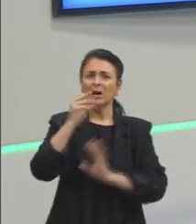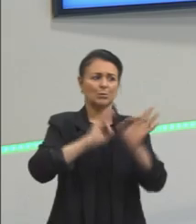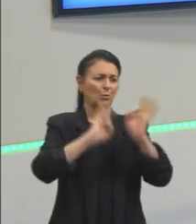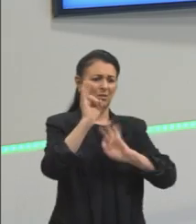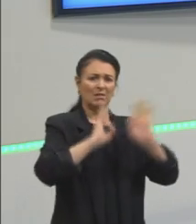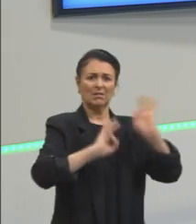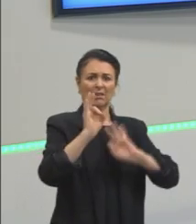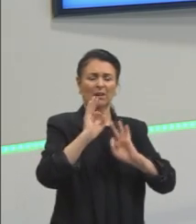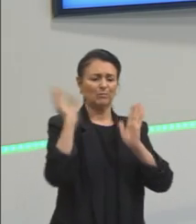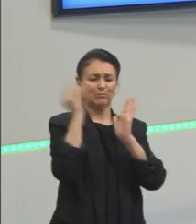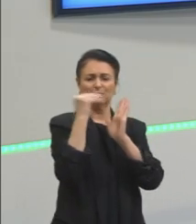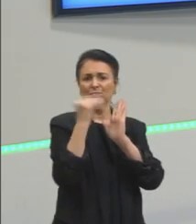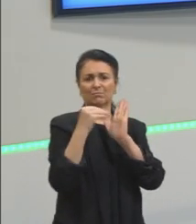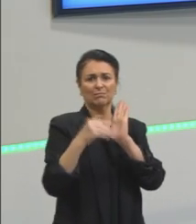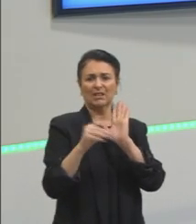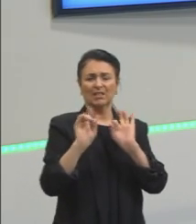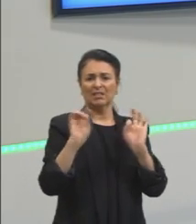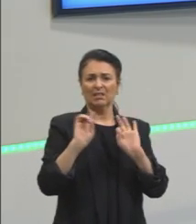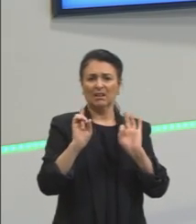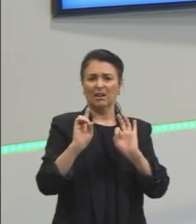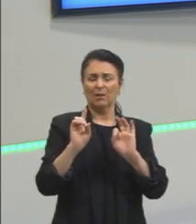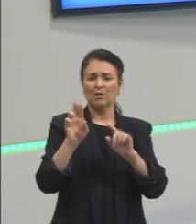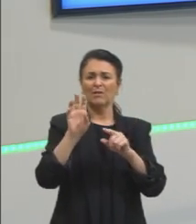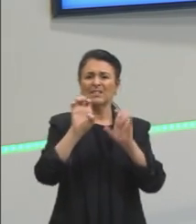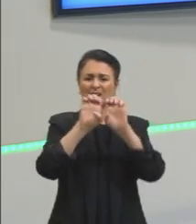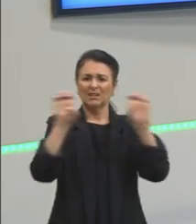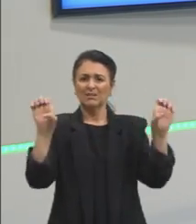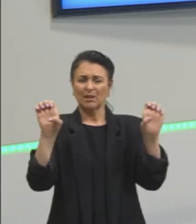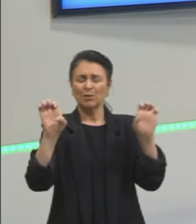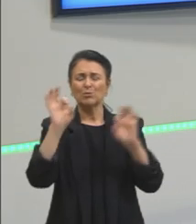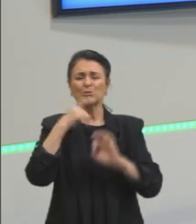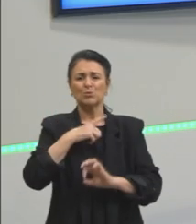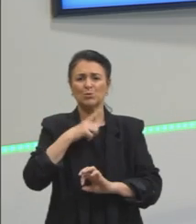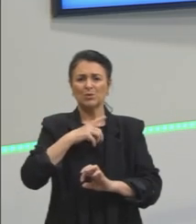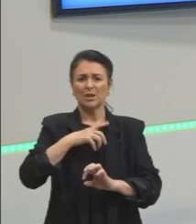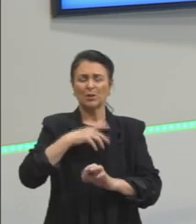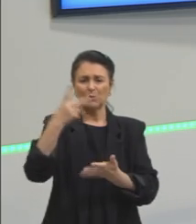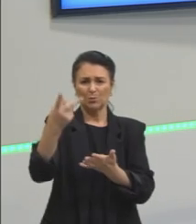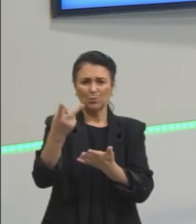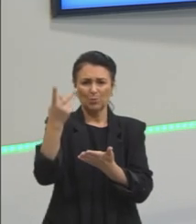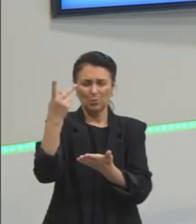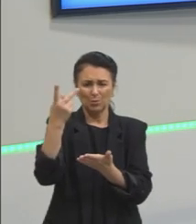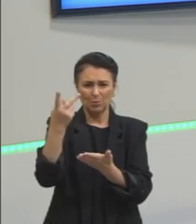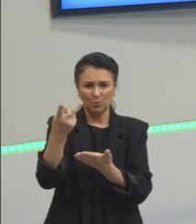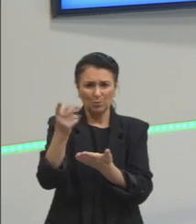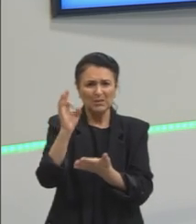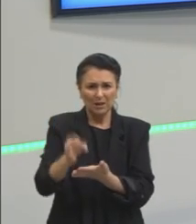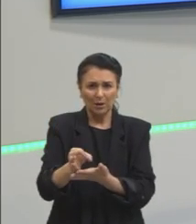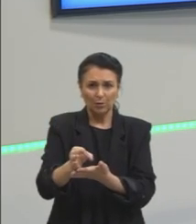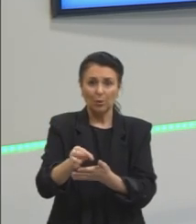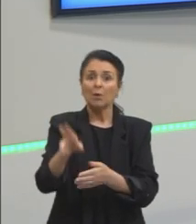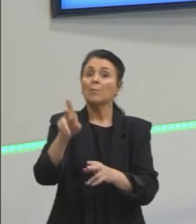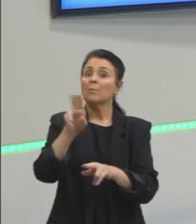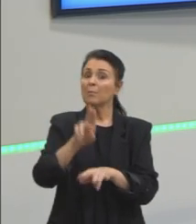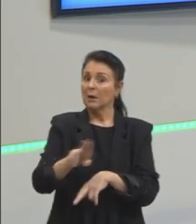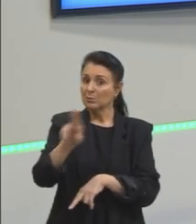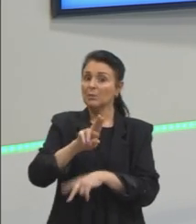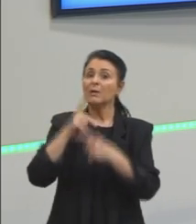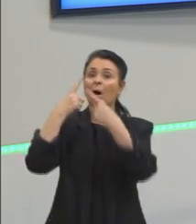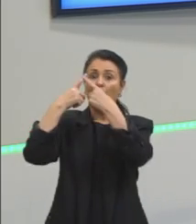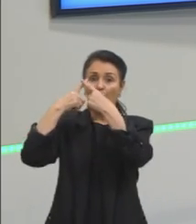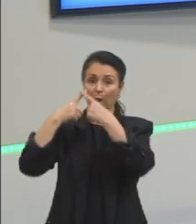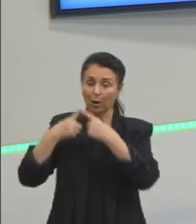organizá-los e colocar então a equacionar da forma correta e aplicar então o conhecimento lógico-matemático ali